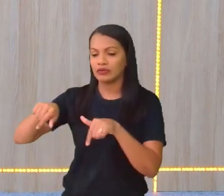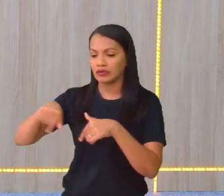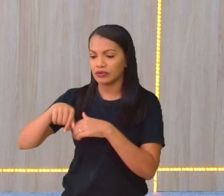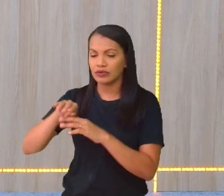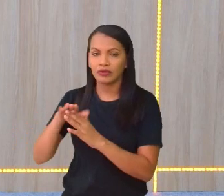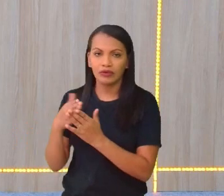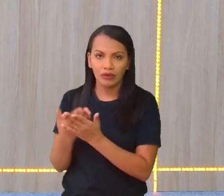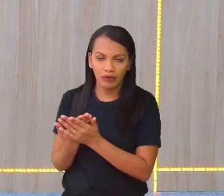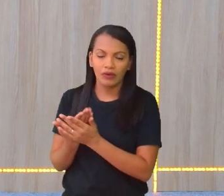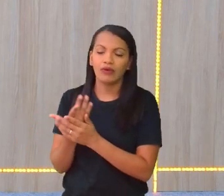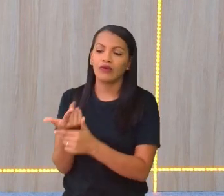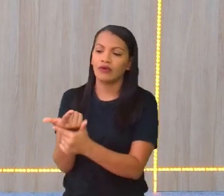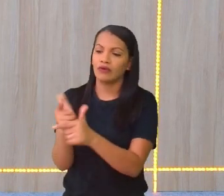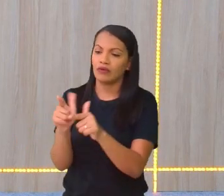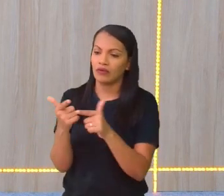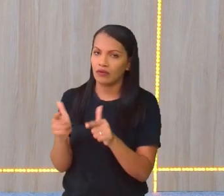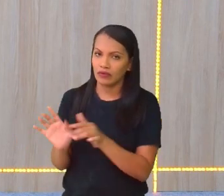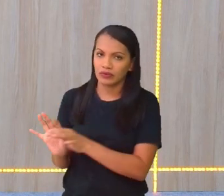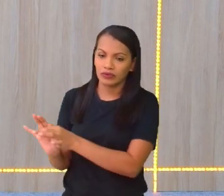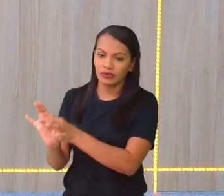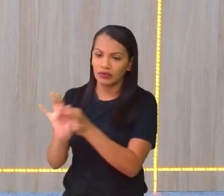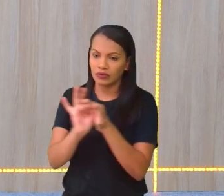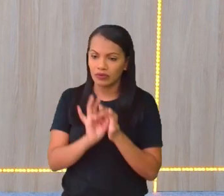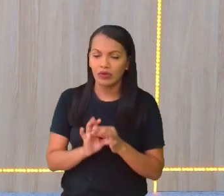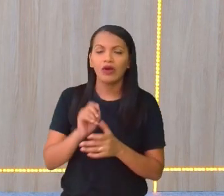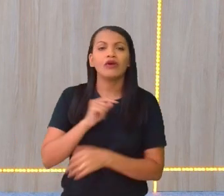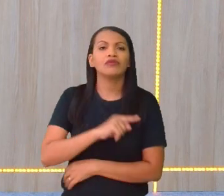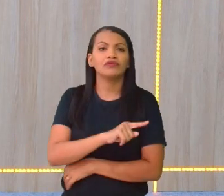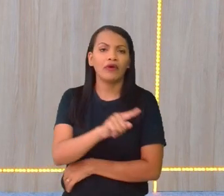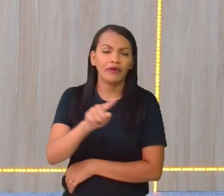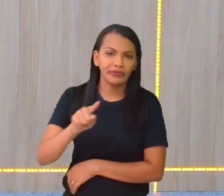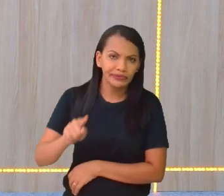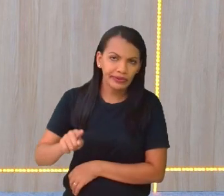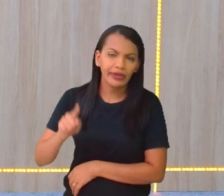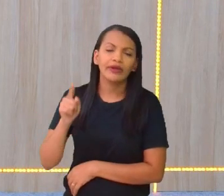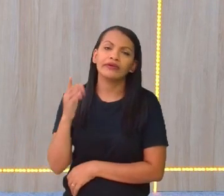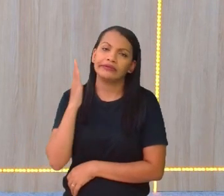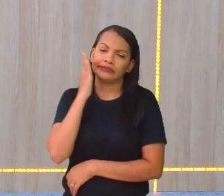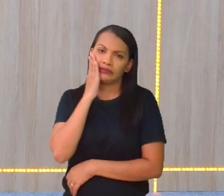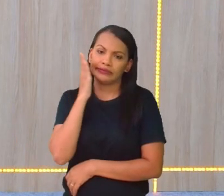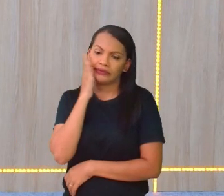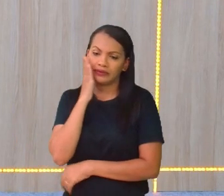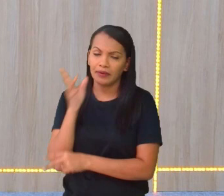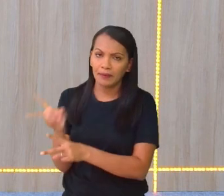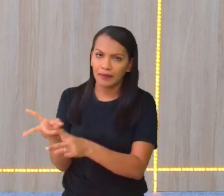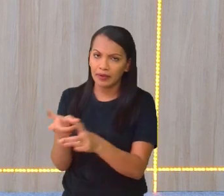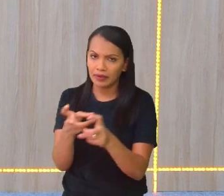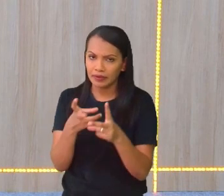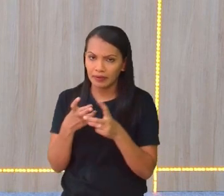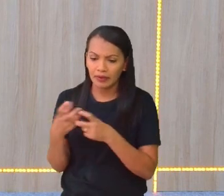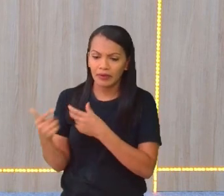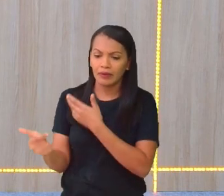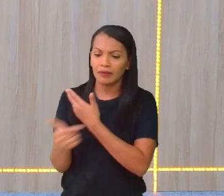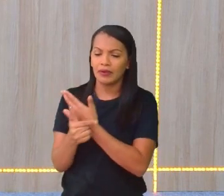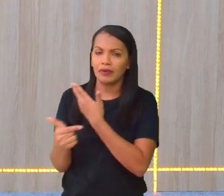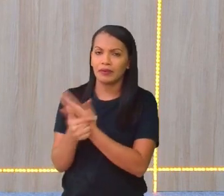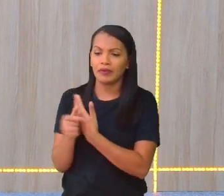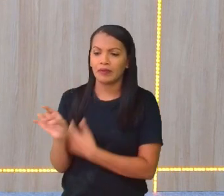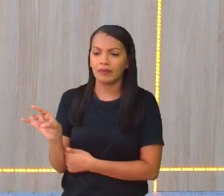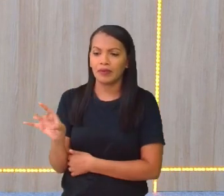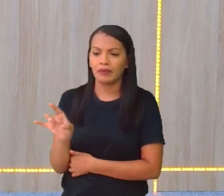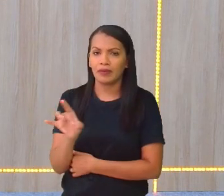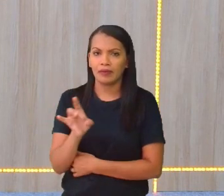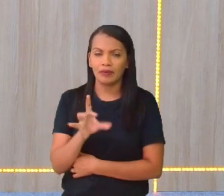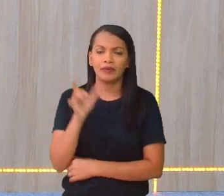de outros contextos, vocês irão identificando, não é, o papel de cada